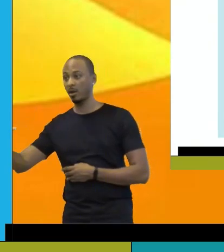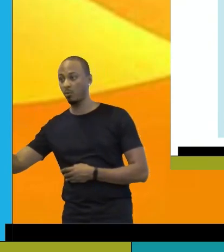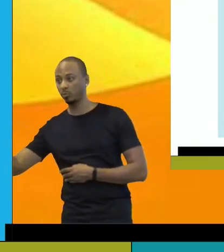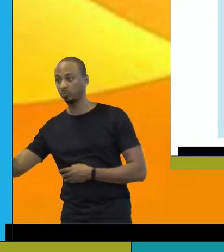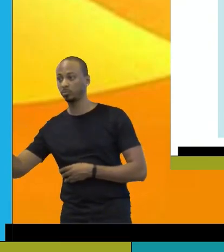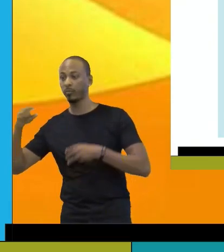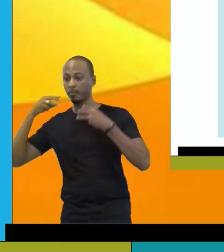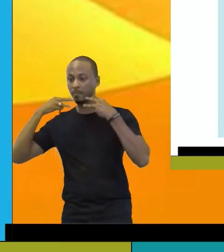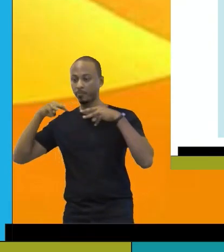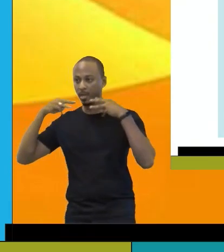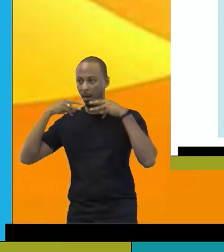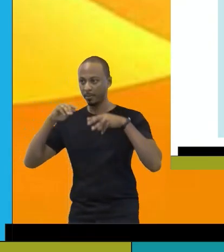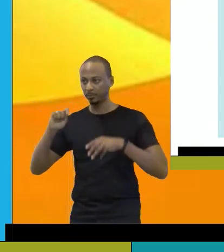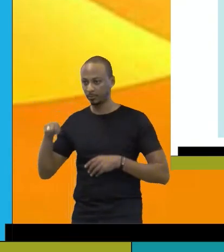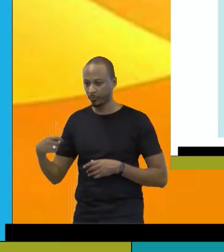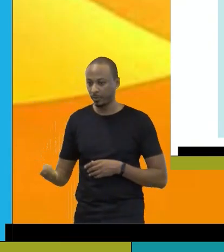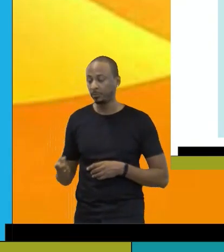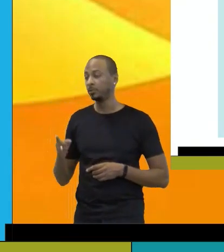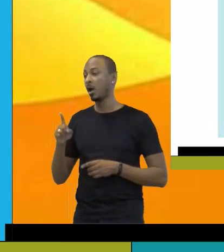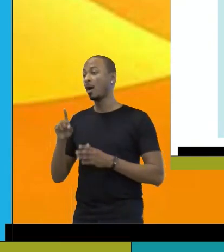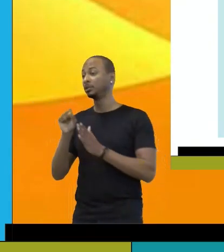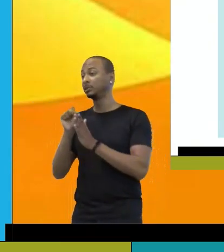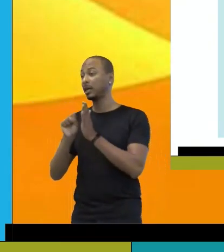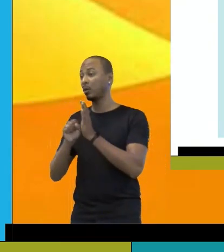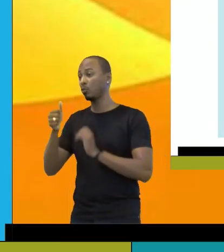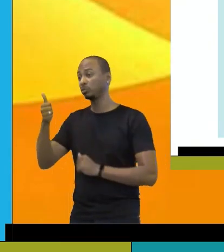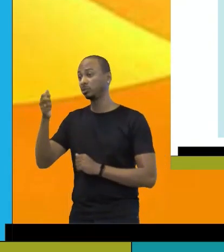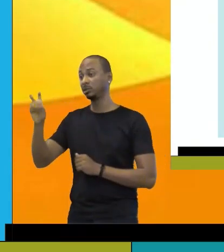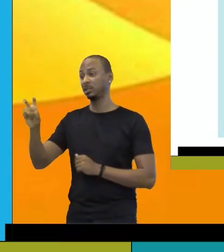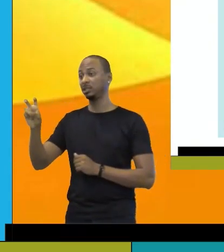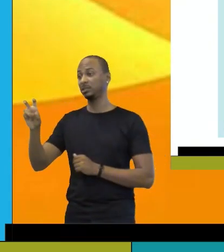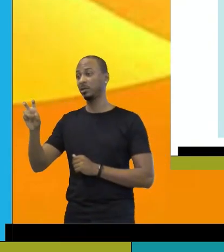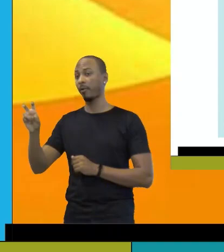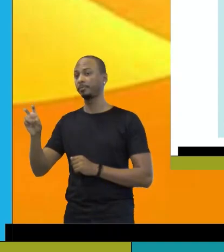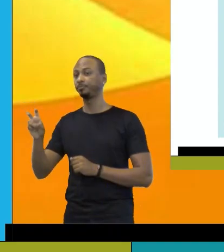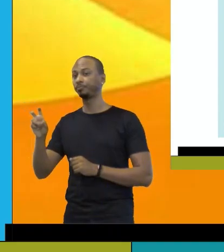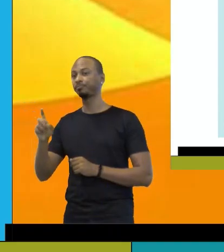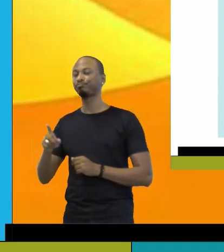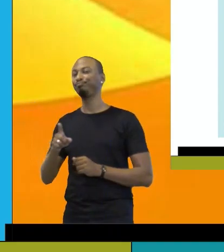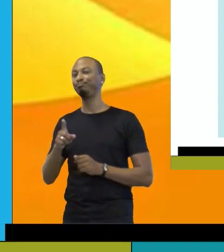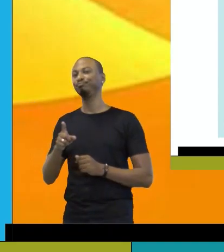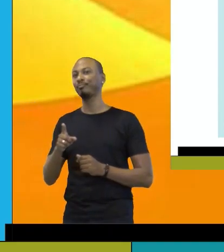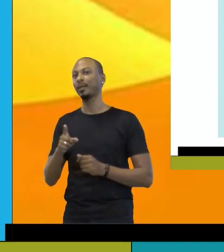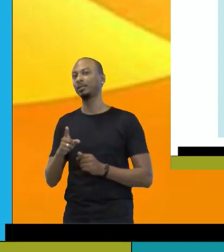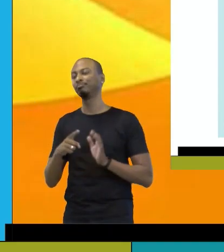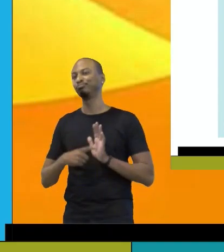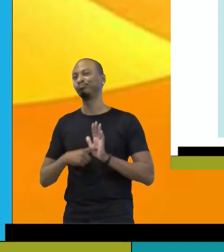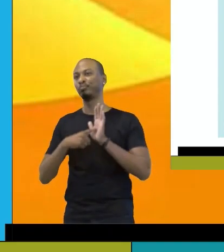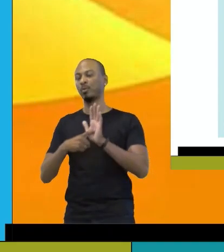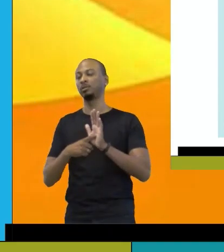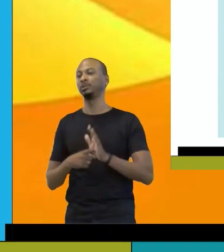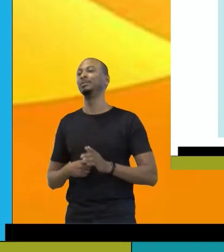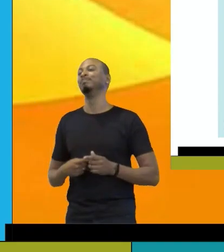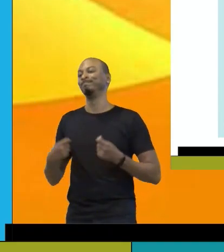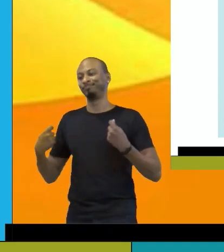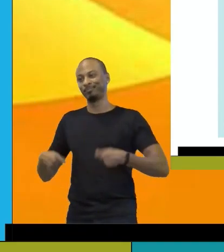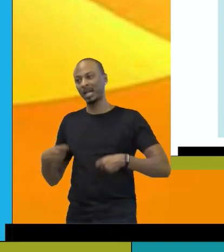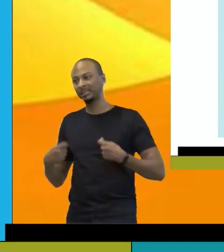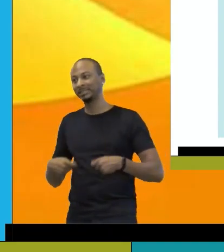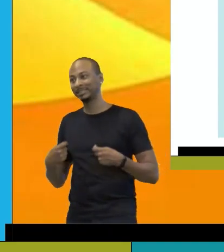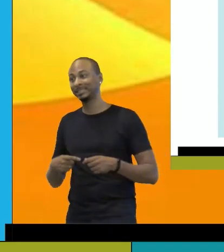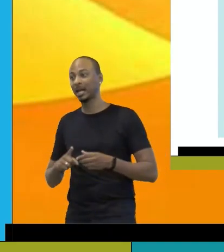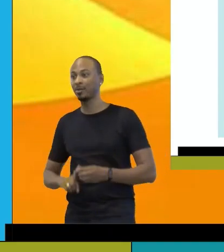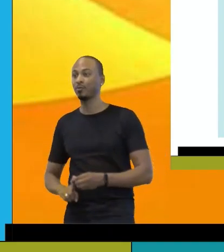ainda no século XV apontava para a necessidade de tal unificação. Maquiavel lá no século